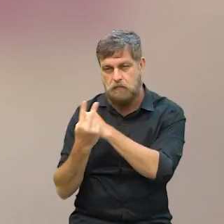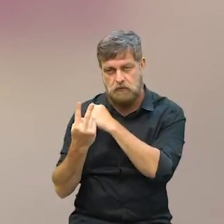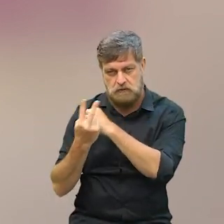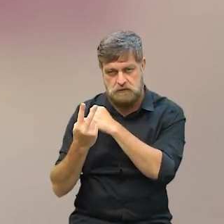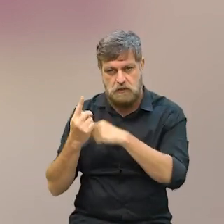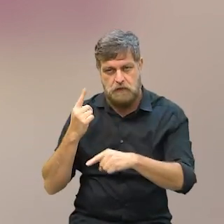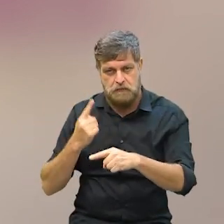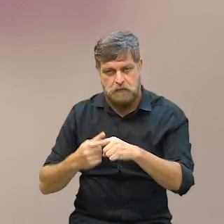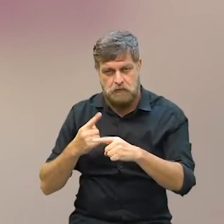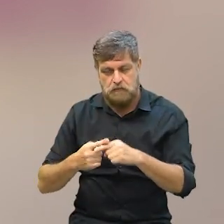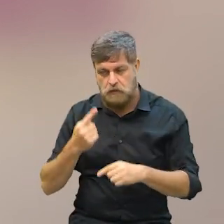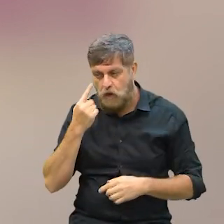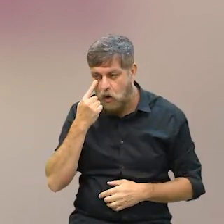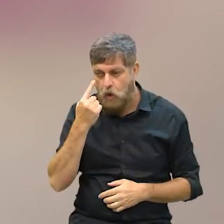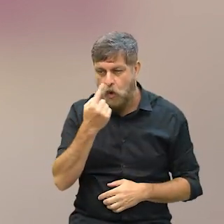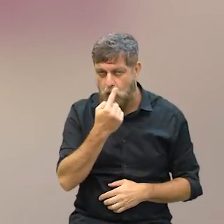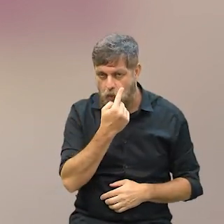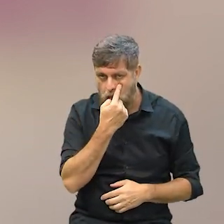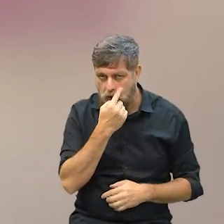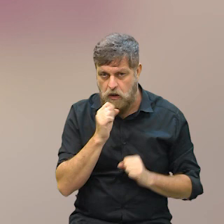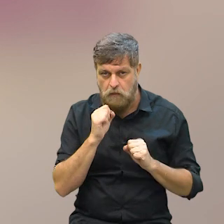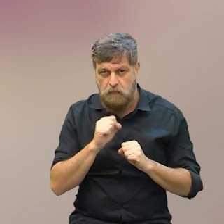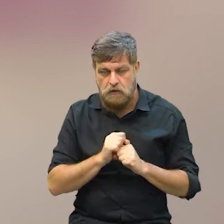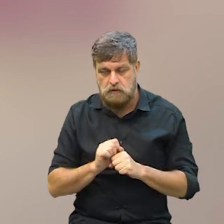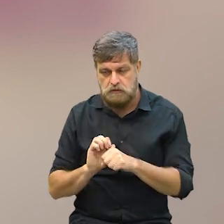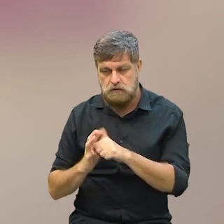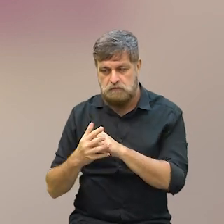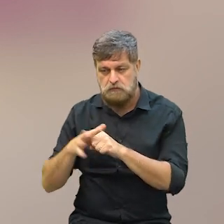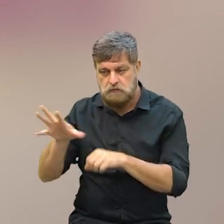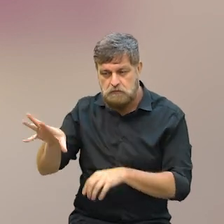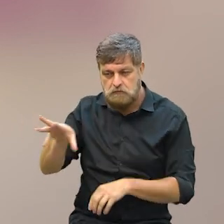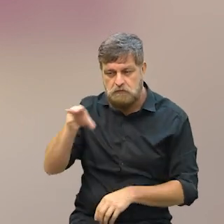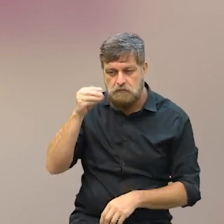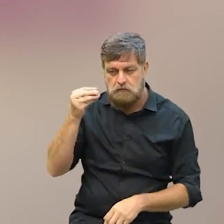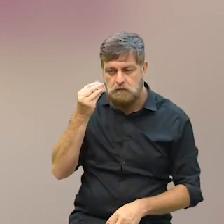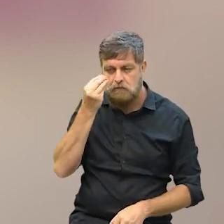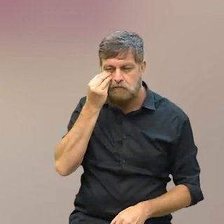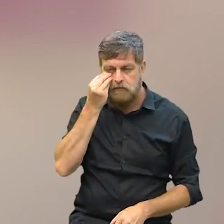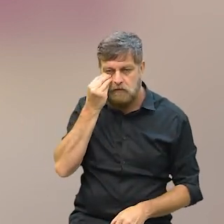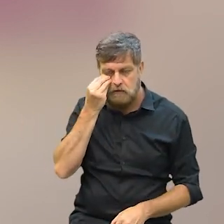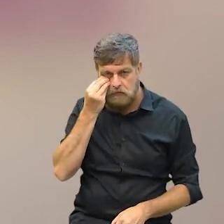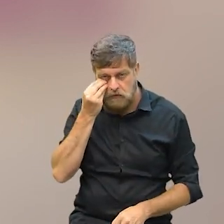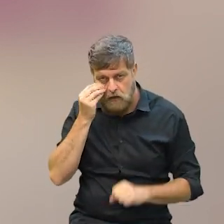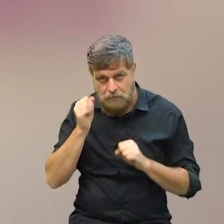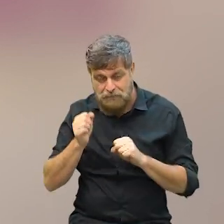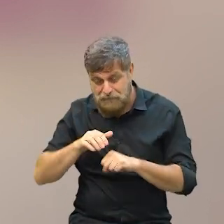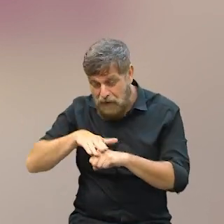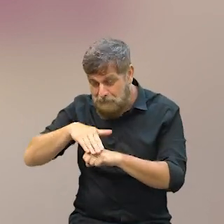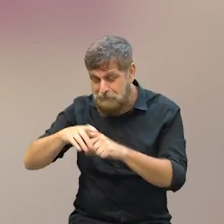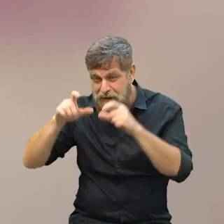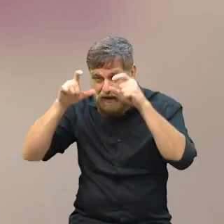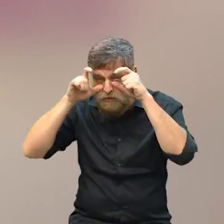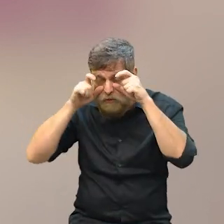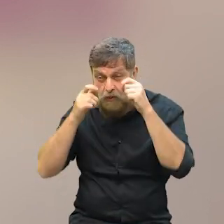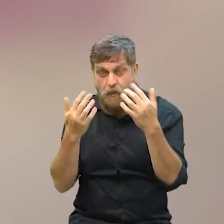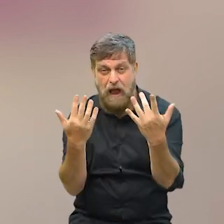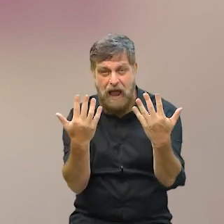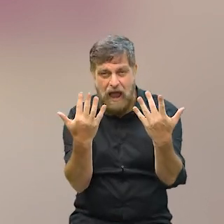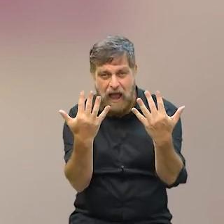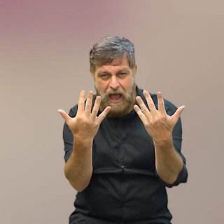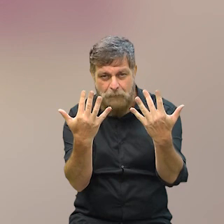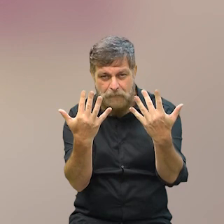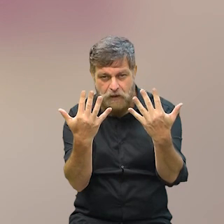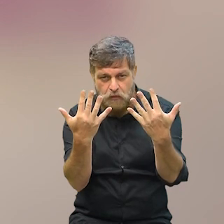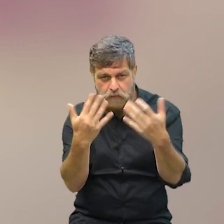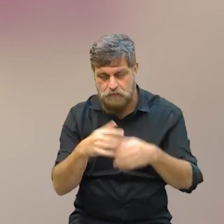proteção, porque o olho é uma das formas de entrada do vírus, mas mais do que o óculos, é a mão.